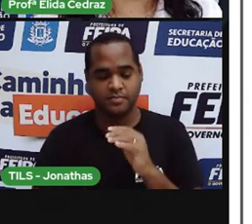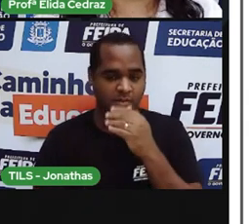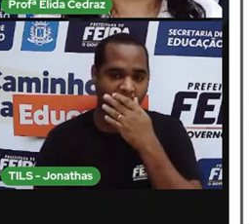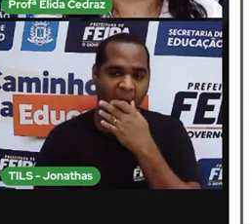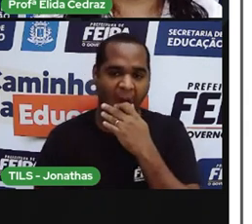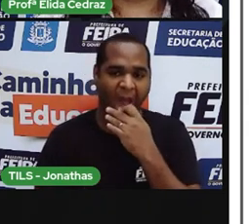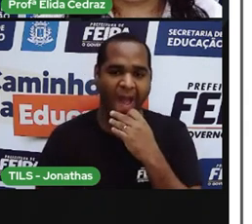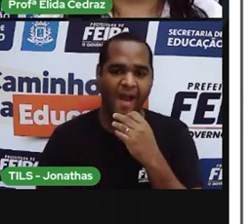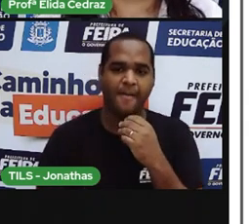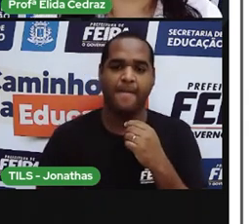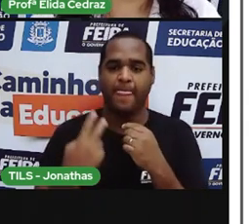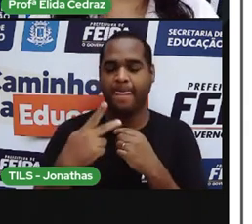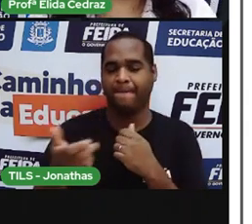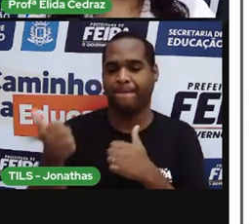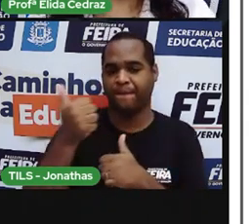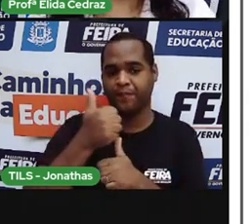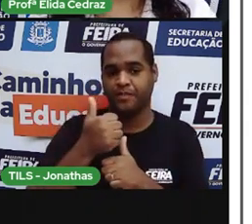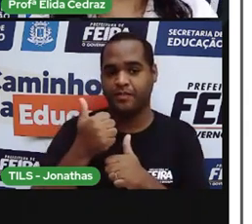Debaixo de uma,